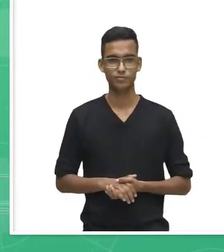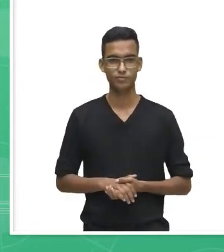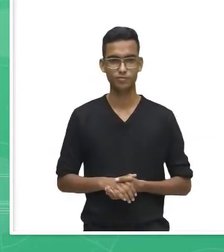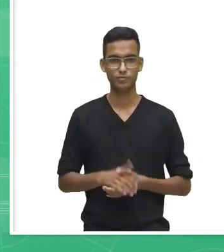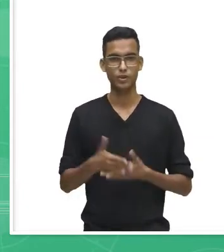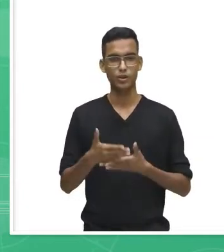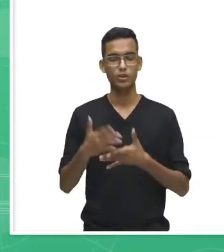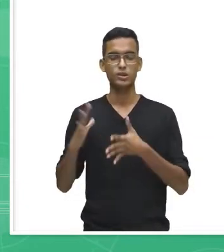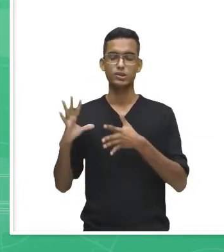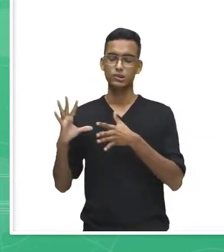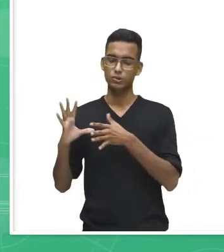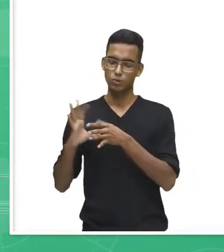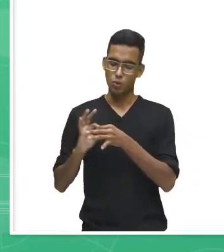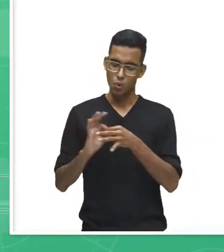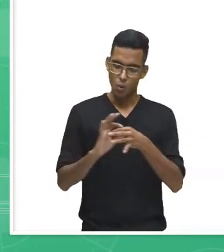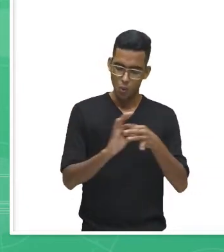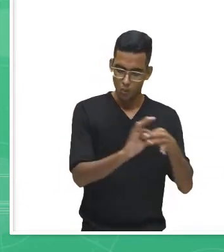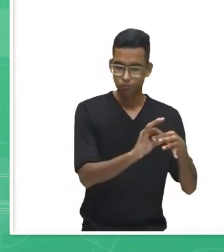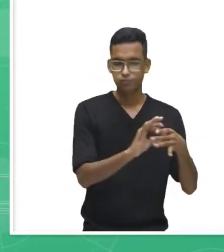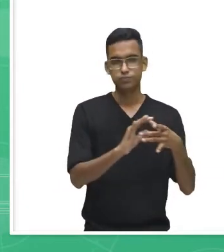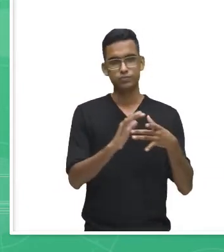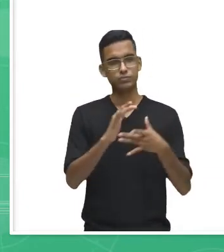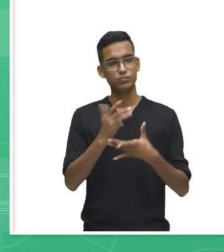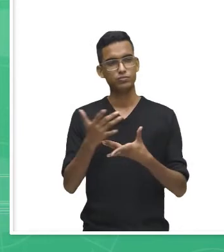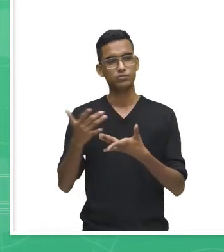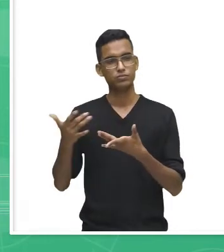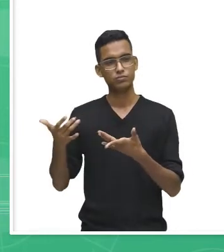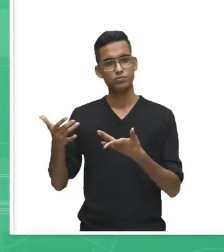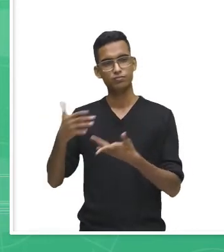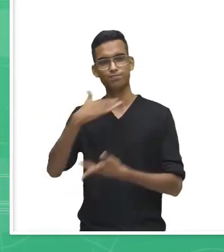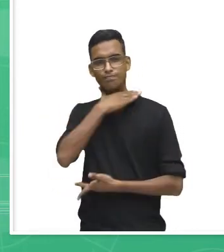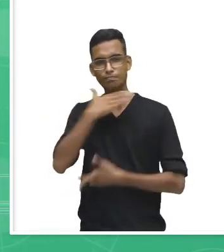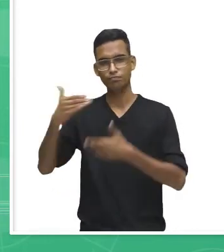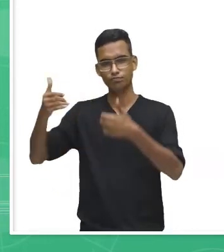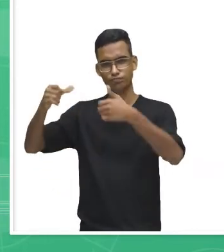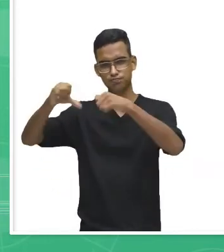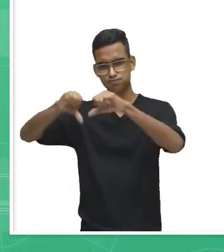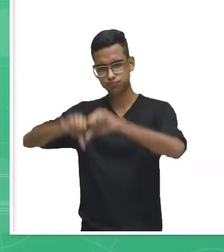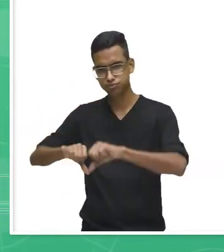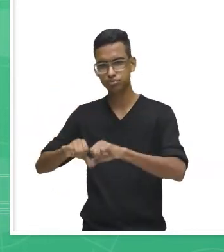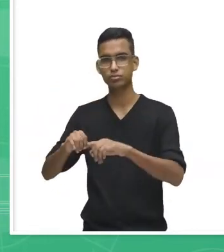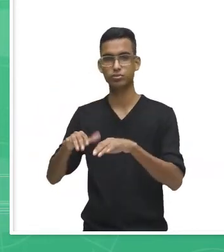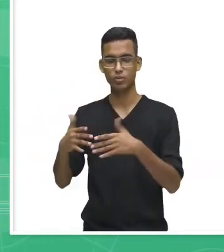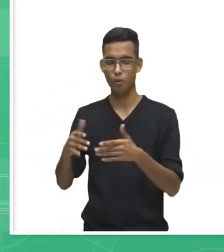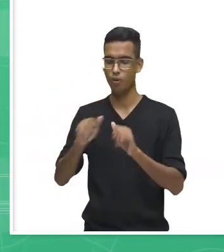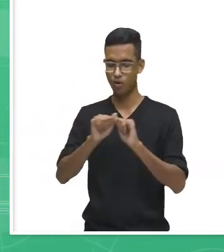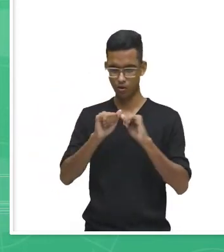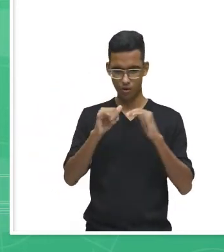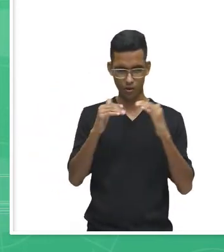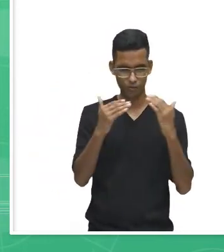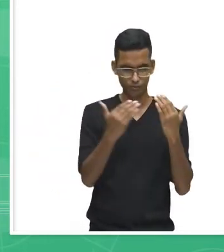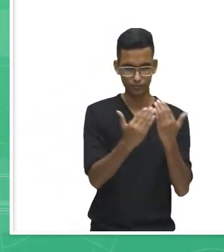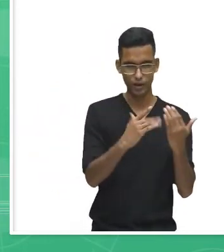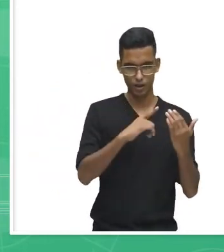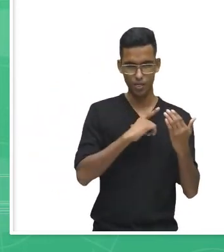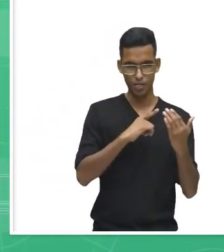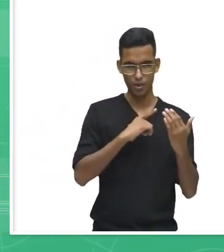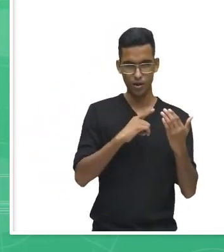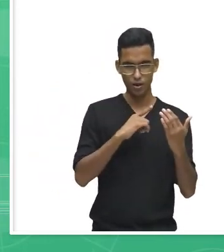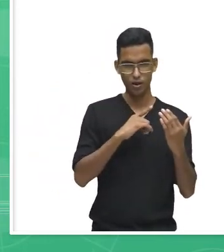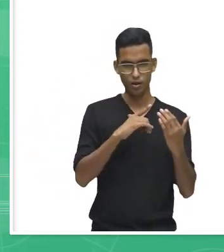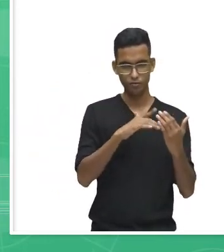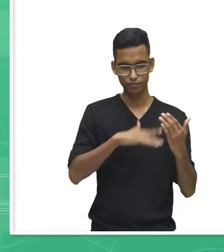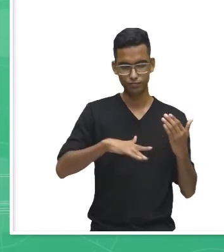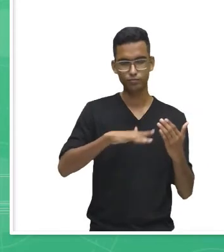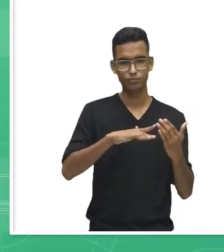contexto de crise, nesse terceiro estado, nessa Assembleia dos Estados Gerais, que é convocada, que não atende os interesses